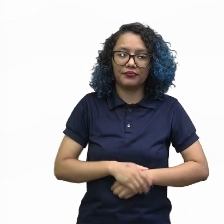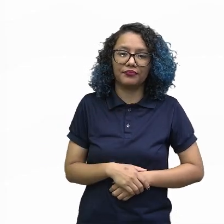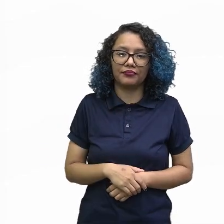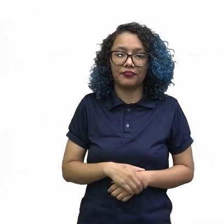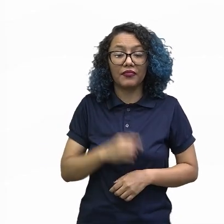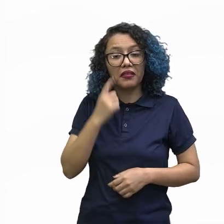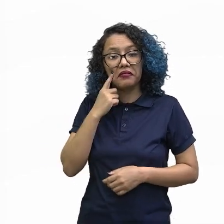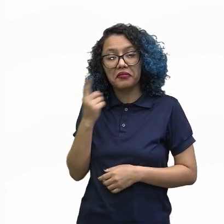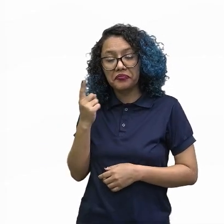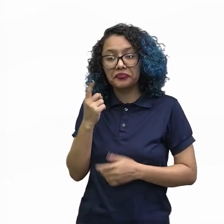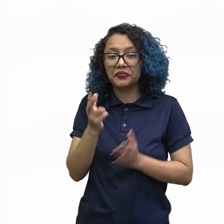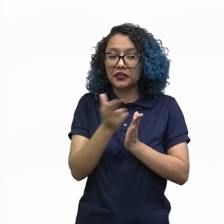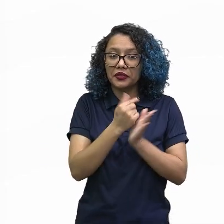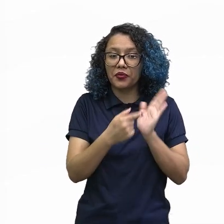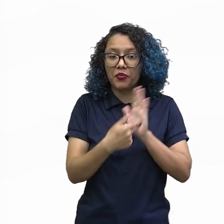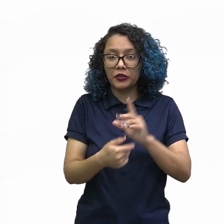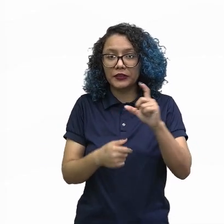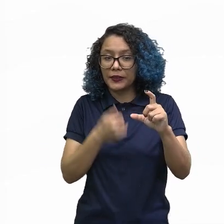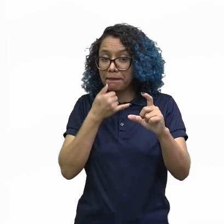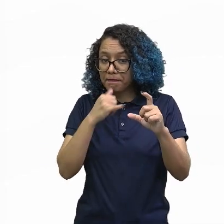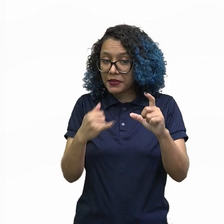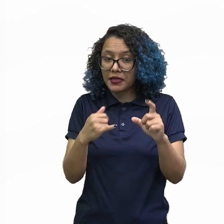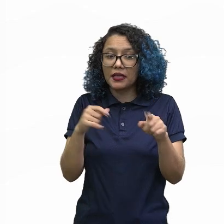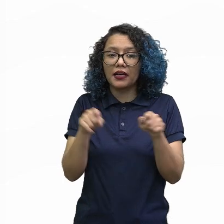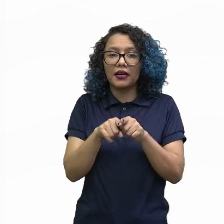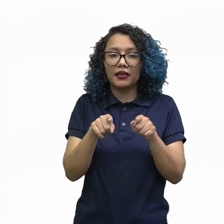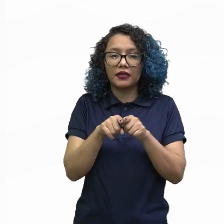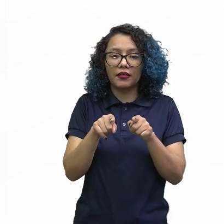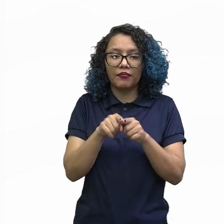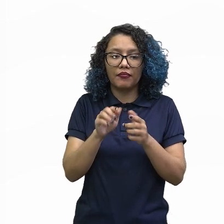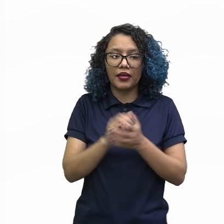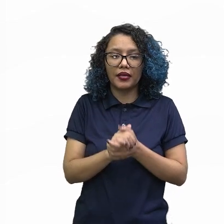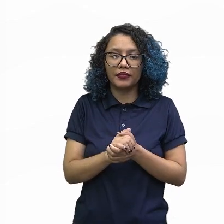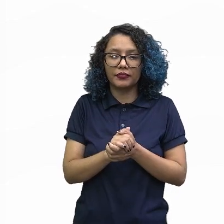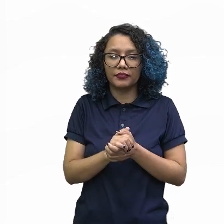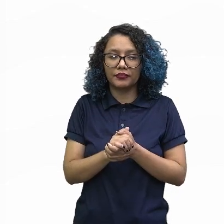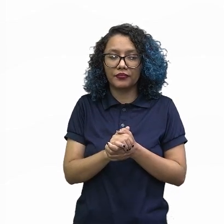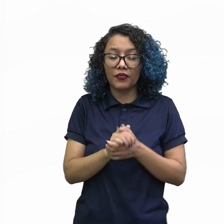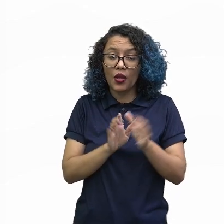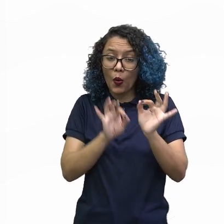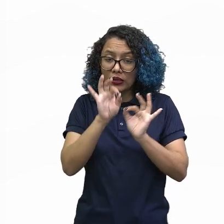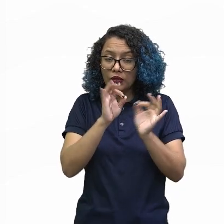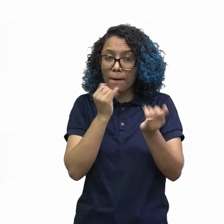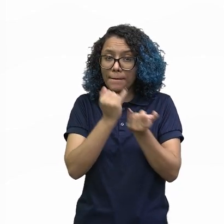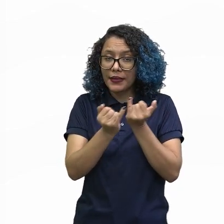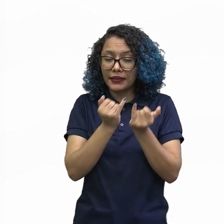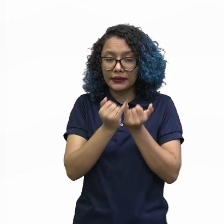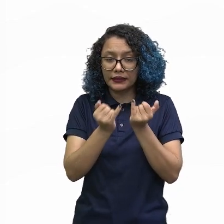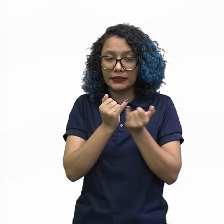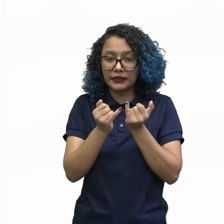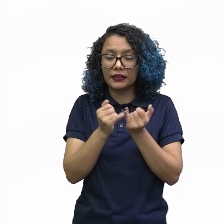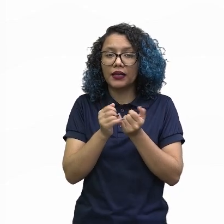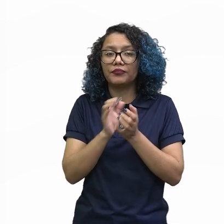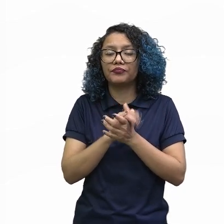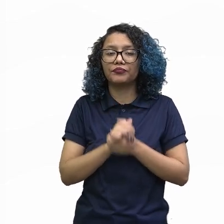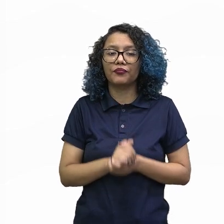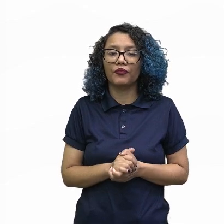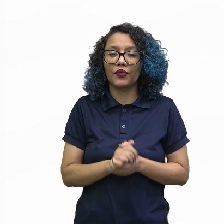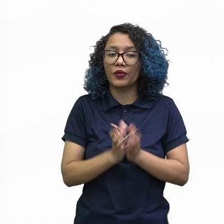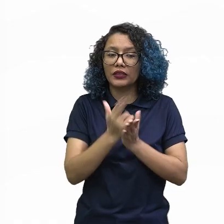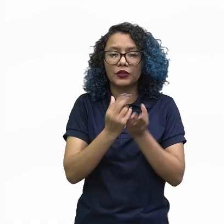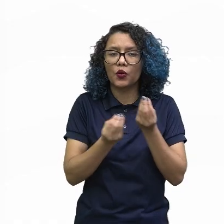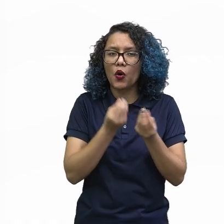pilha, e nós também temos o esquema que se coloca nos circuitos elétricos, o esquema do desenho, como é que a